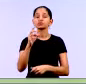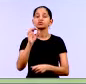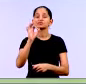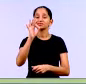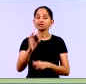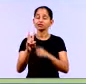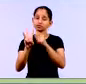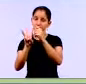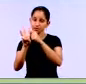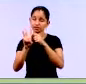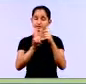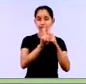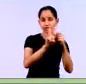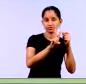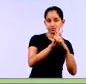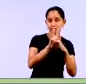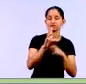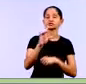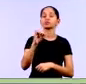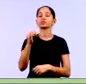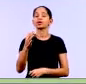dar